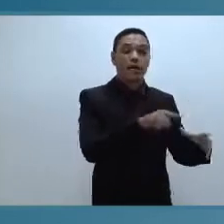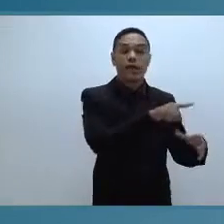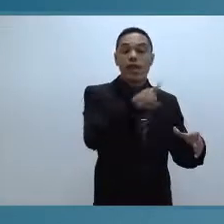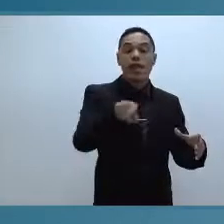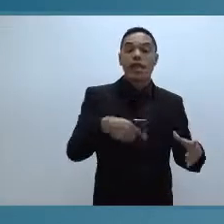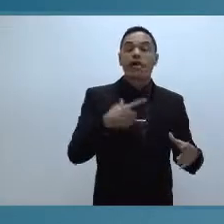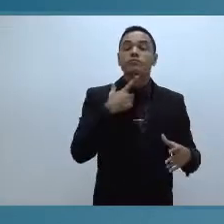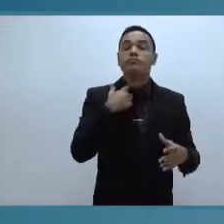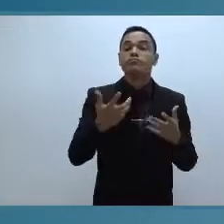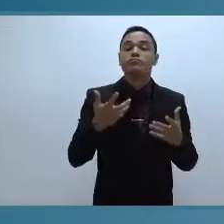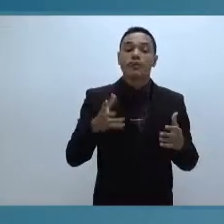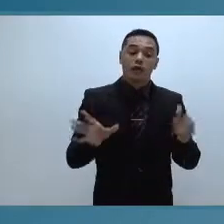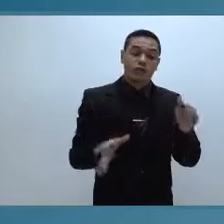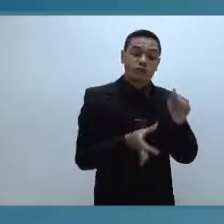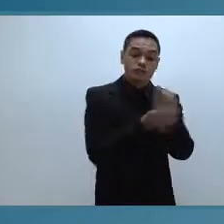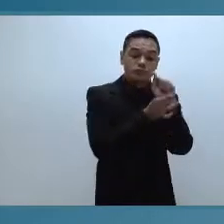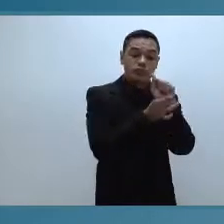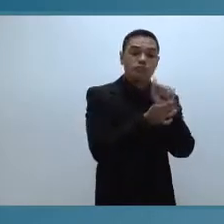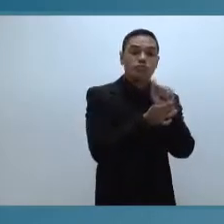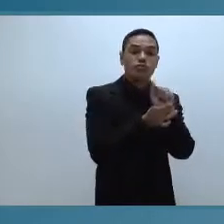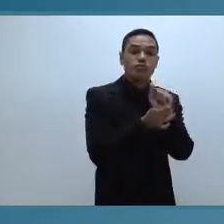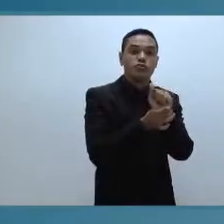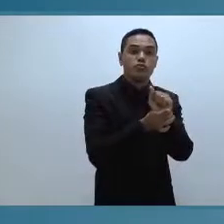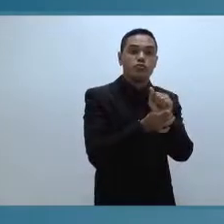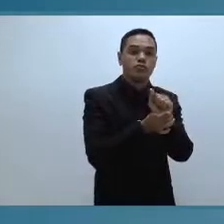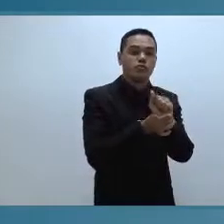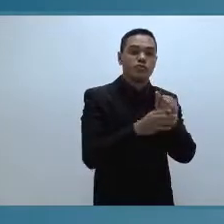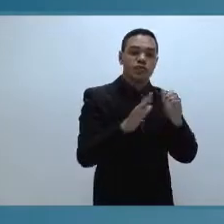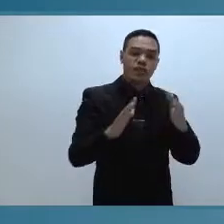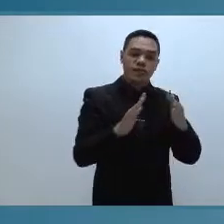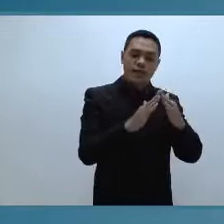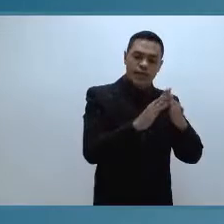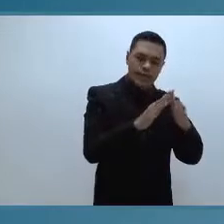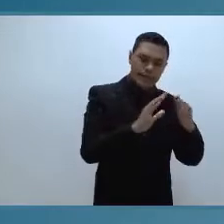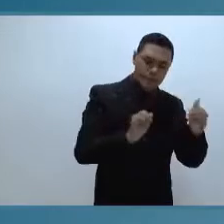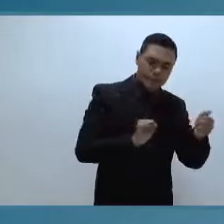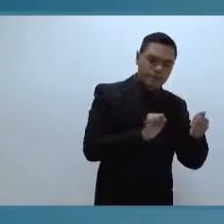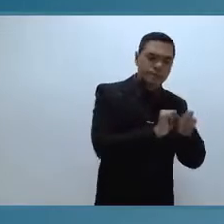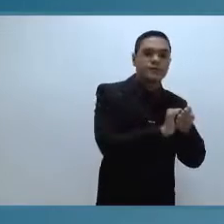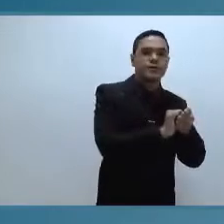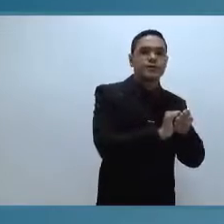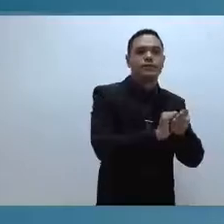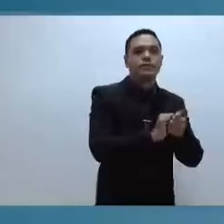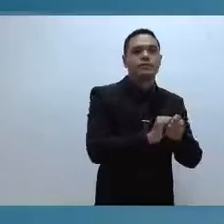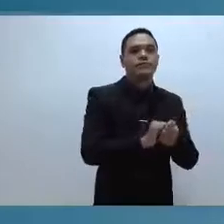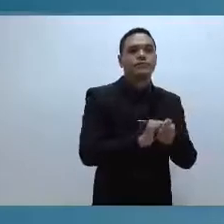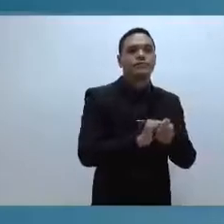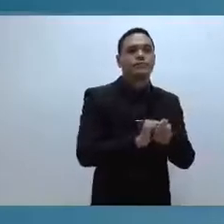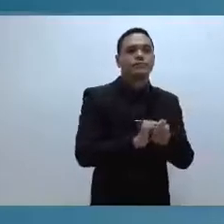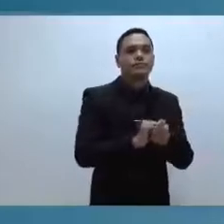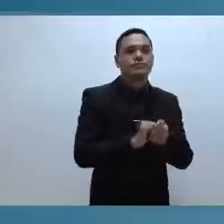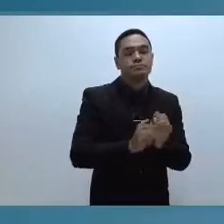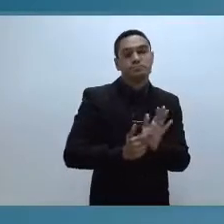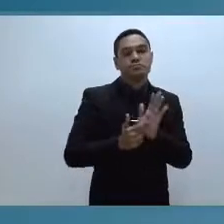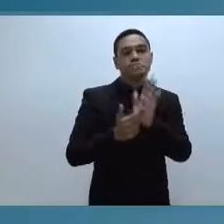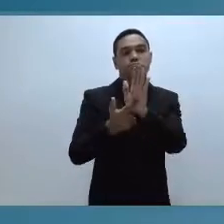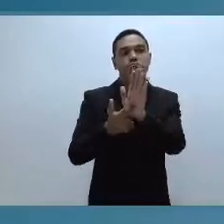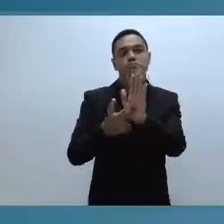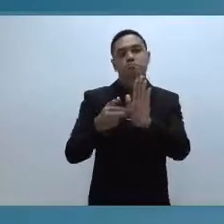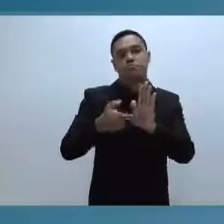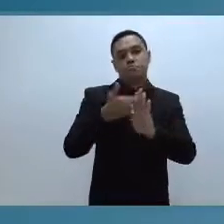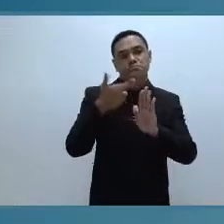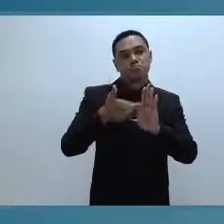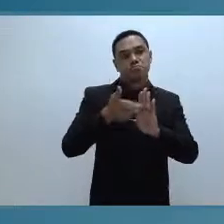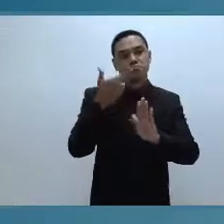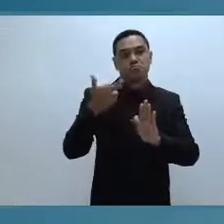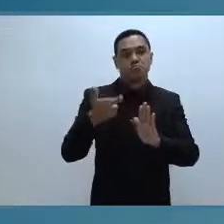ela já residiu e onde ela reside. É apenas isso que se traz aqui na resolução. Quem tem